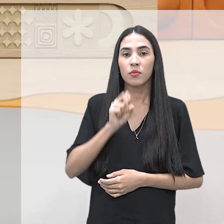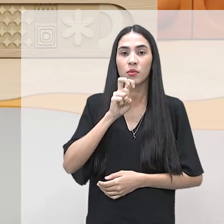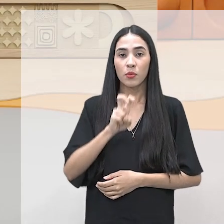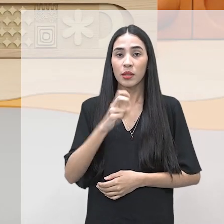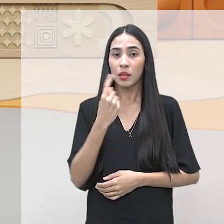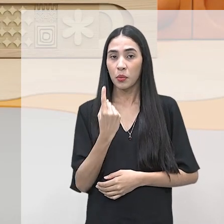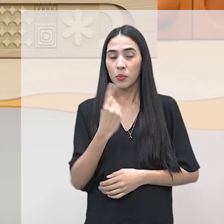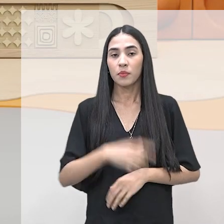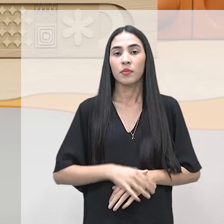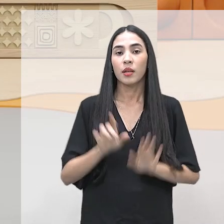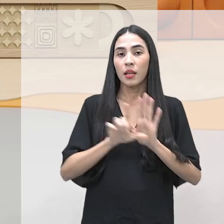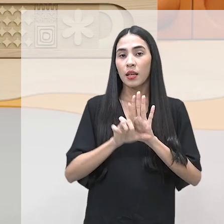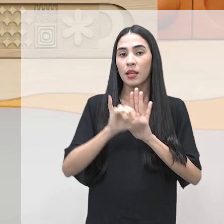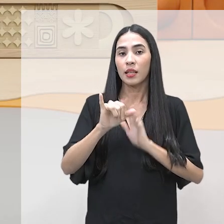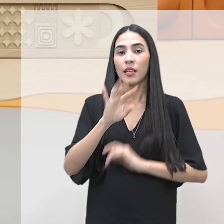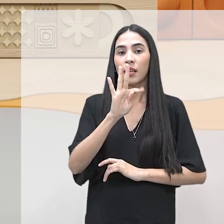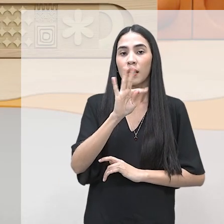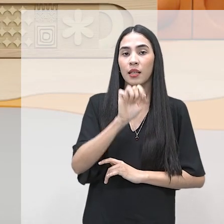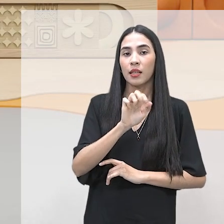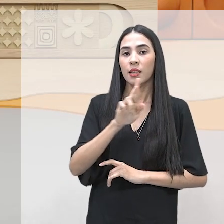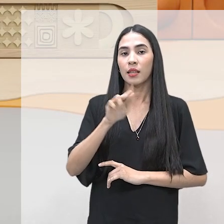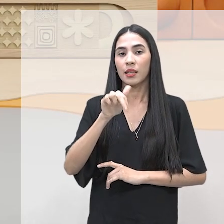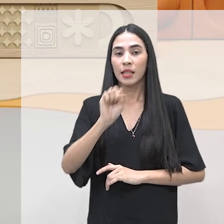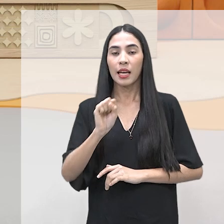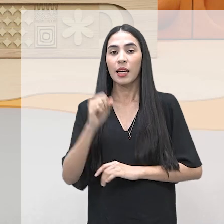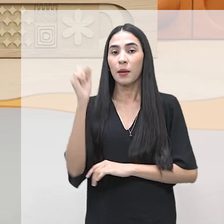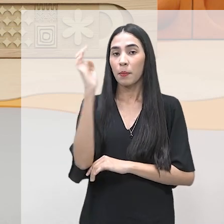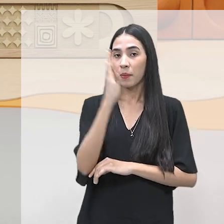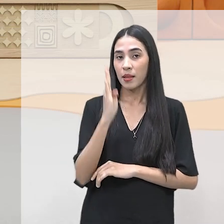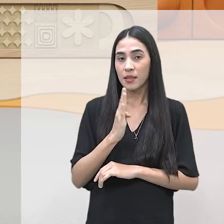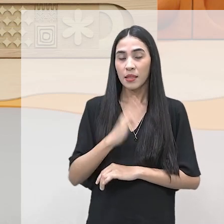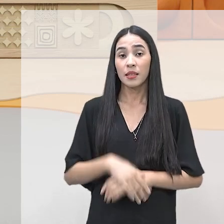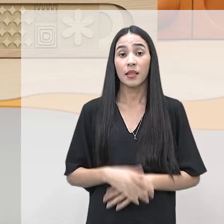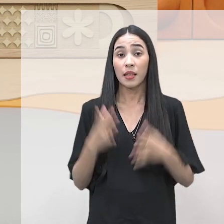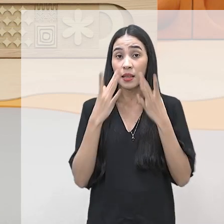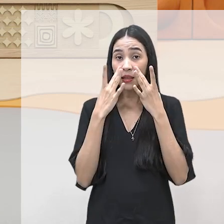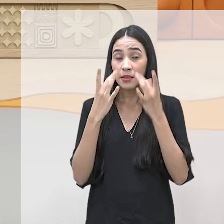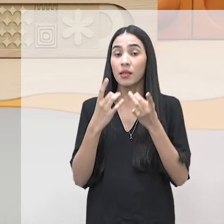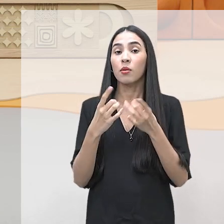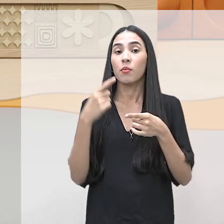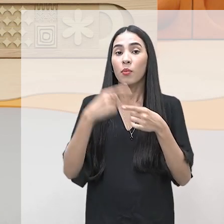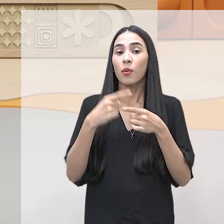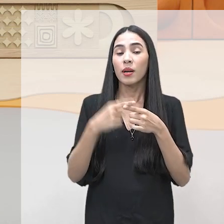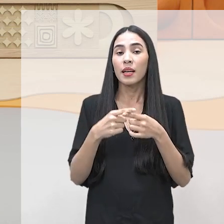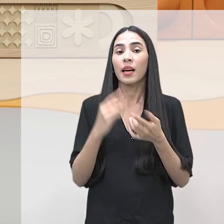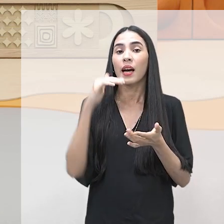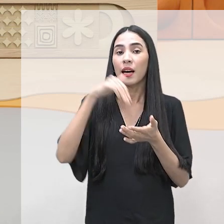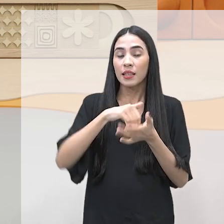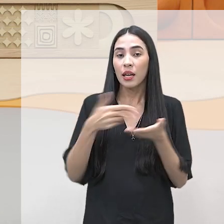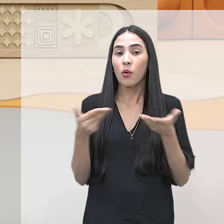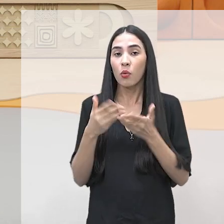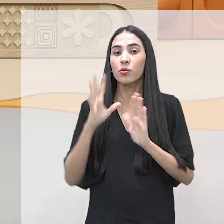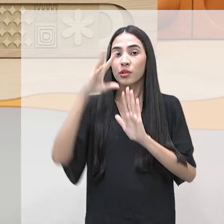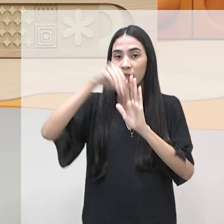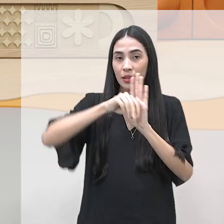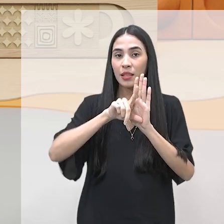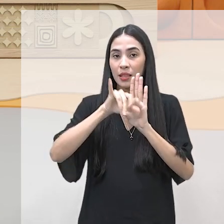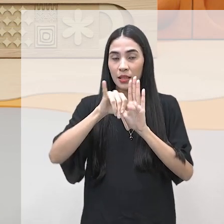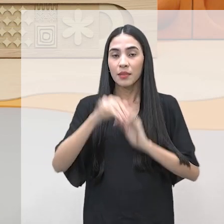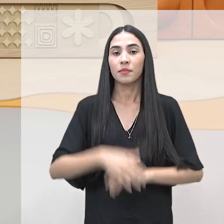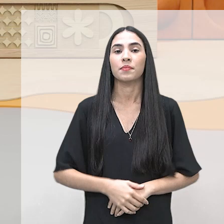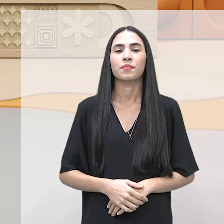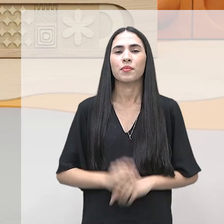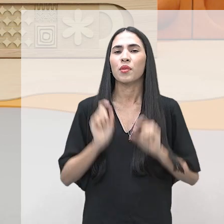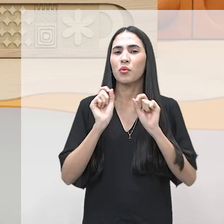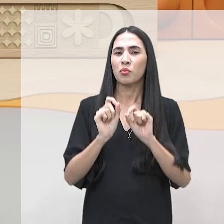1851, que foi a Lei de Terras Brasileira. Prestem atenção que essa lei respinga até mesmo na nossa legislação atualmente. O que